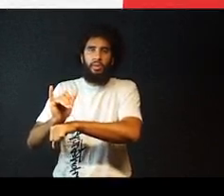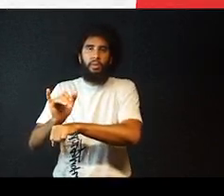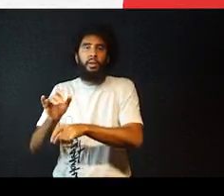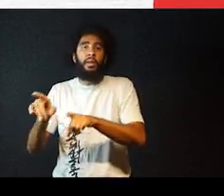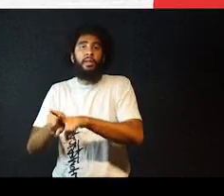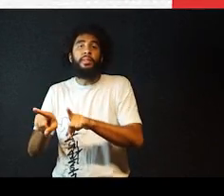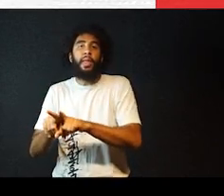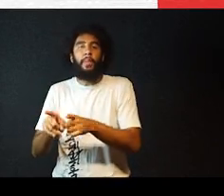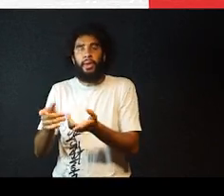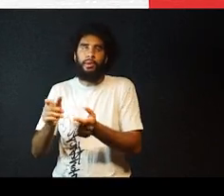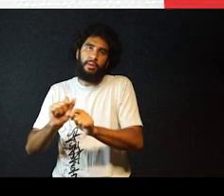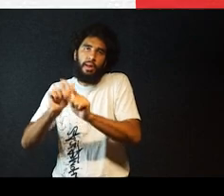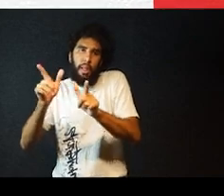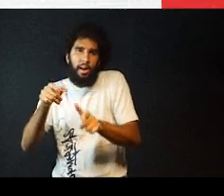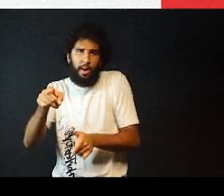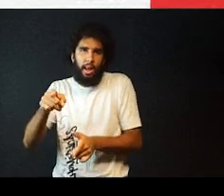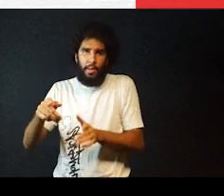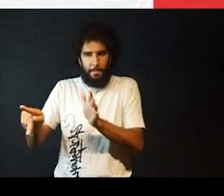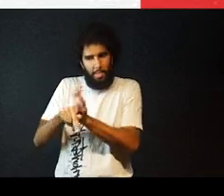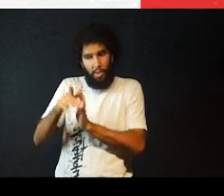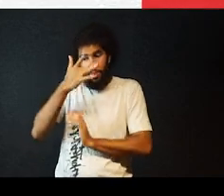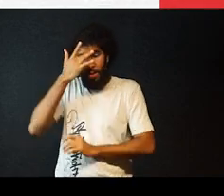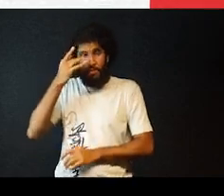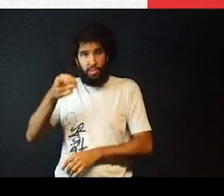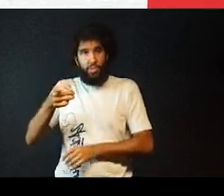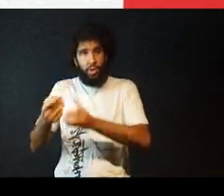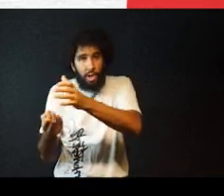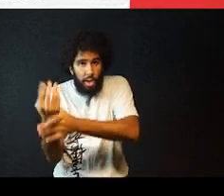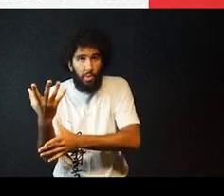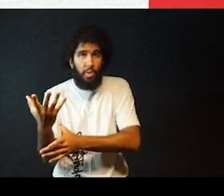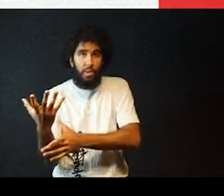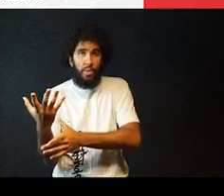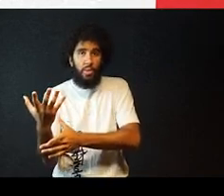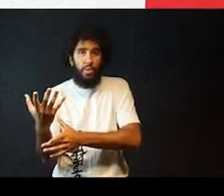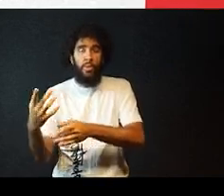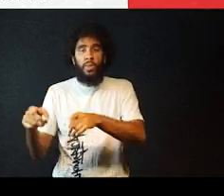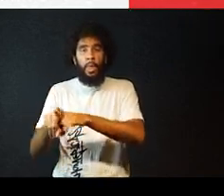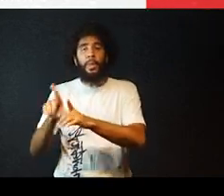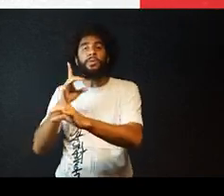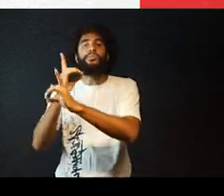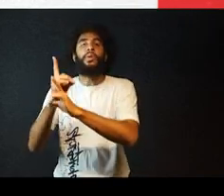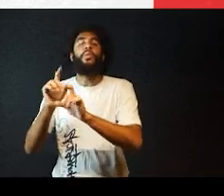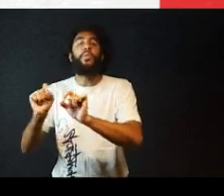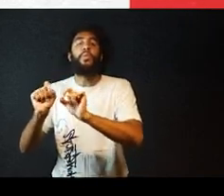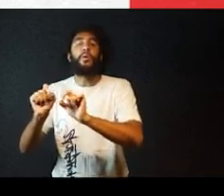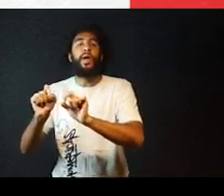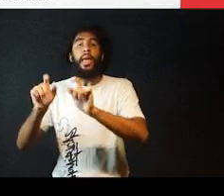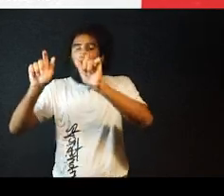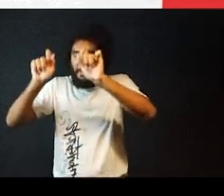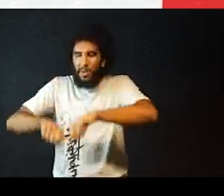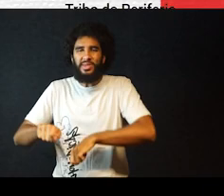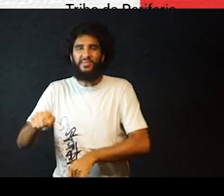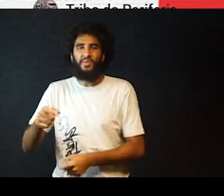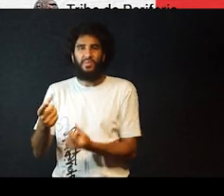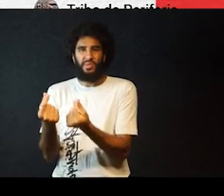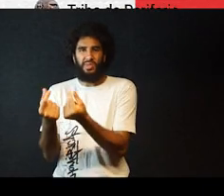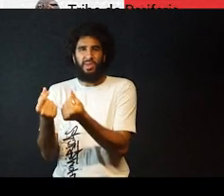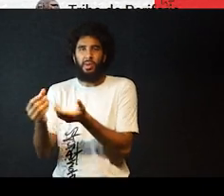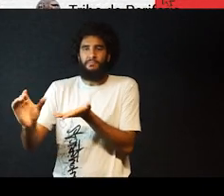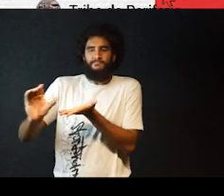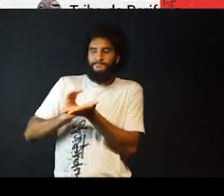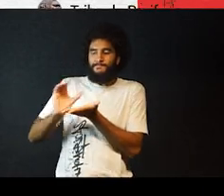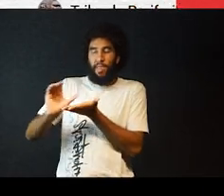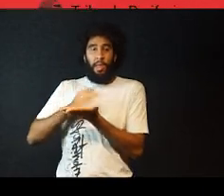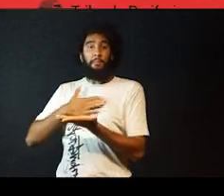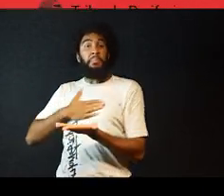e ter claro, aquele ali é autoral dele, e é descobrir que você consegue ganhar dinheiro com